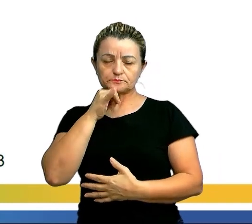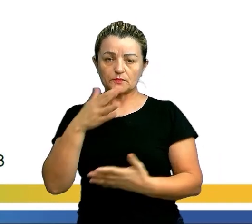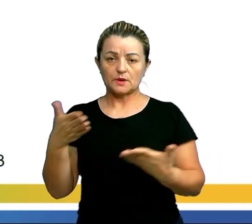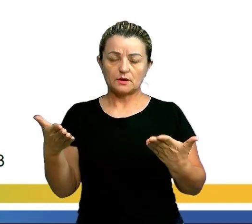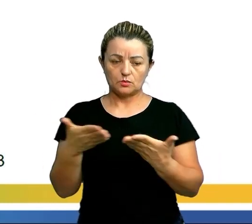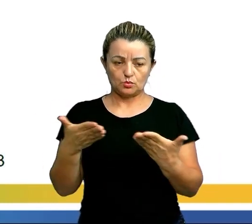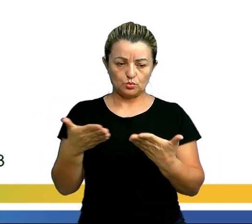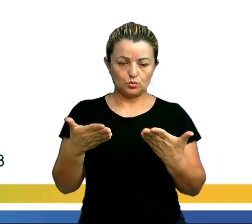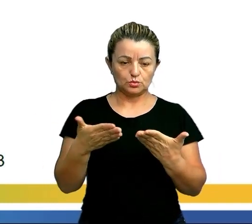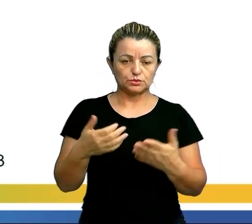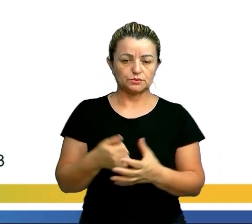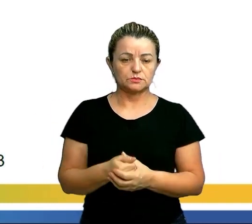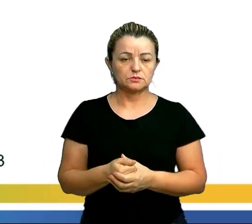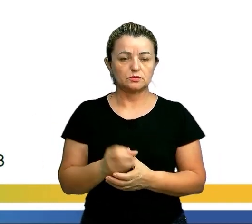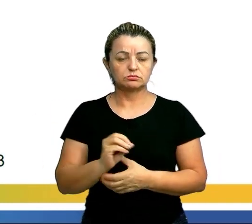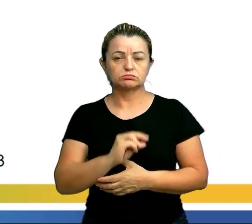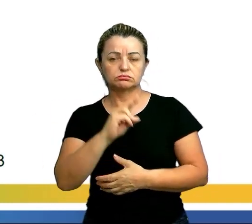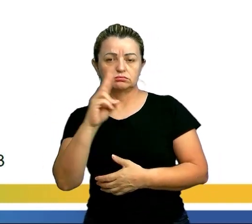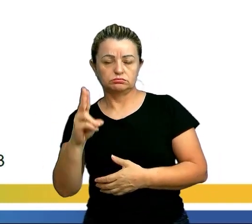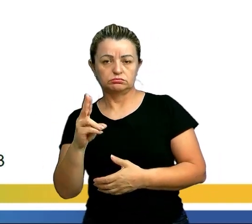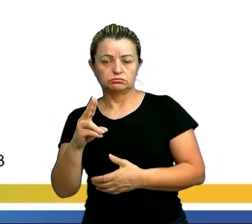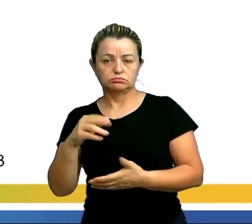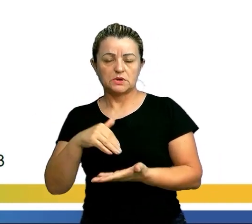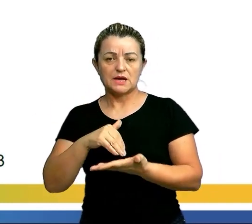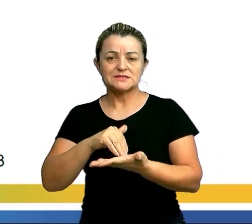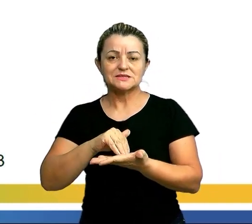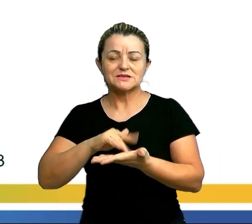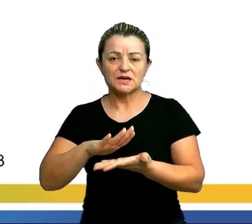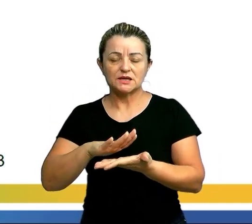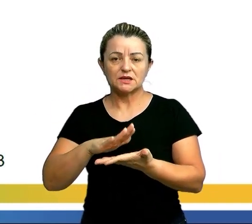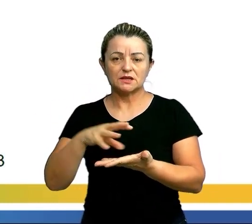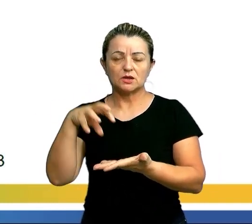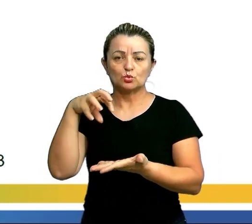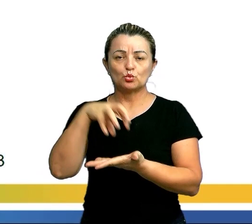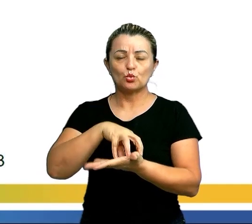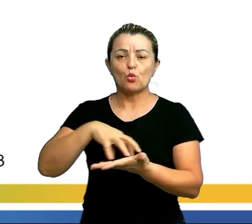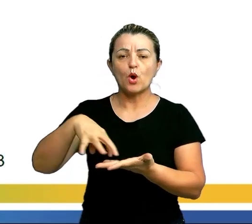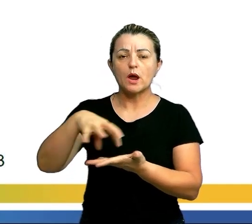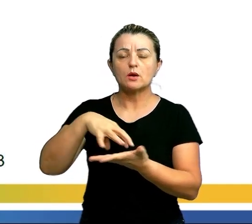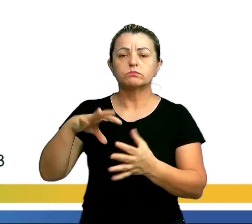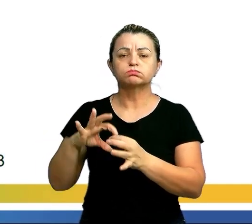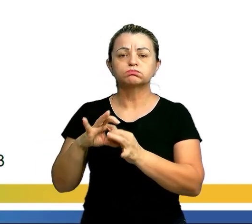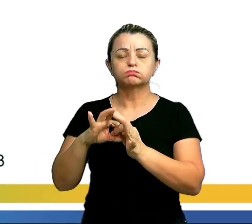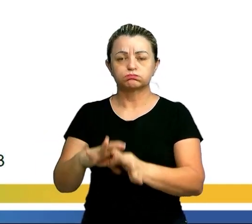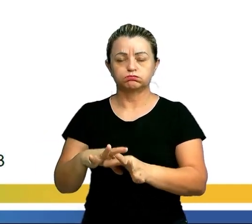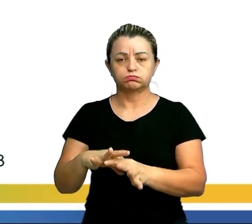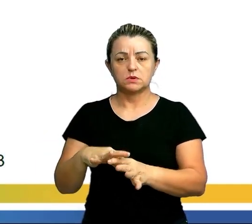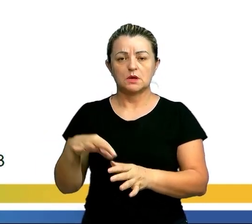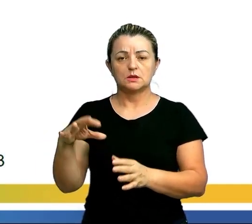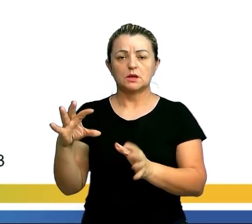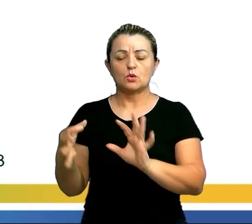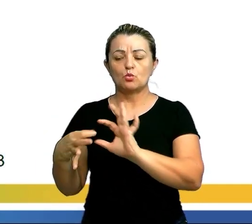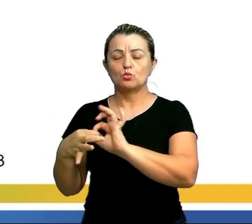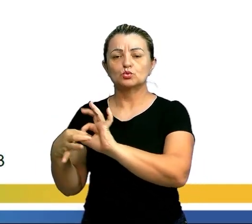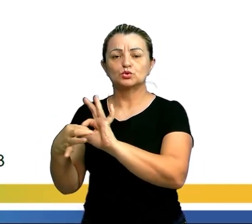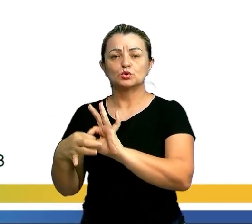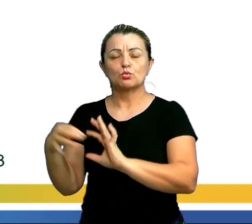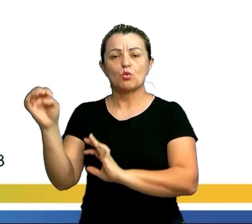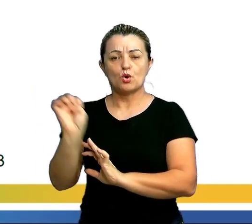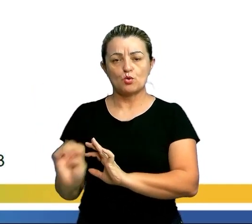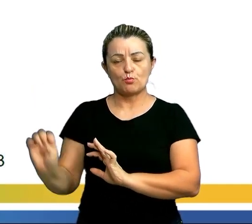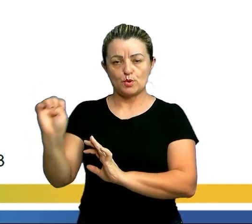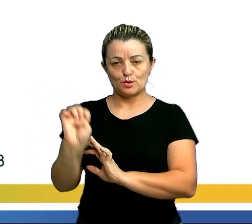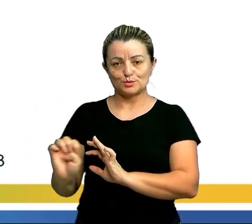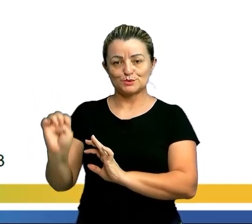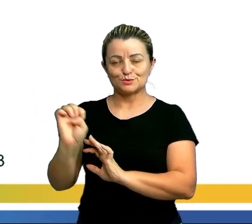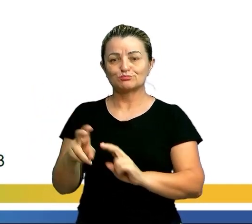que é o Brexit, ou seja, a saída do Reino Unido da União Europeia, que se deu também,